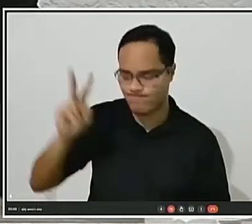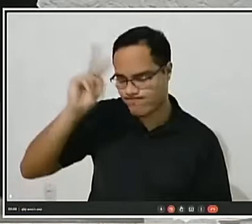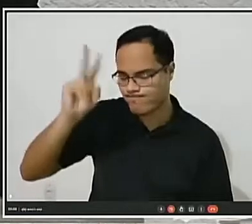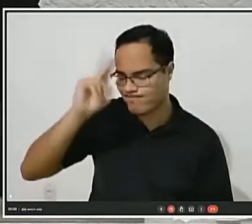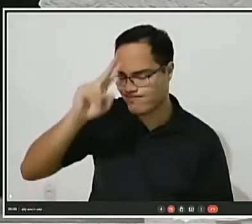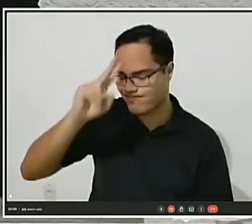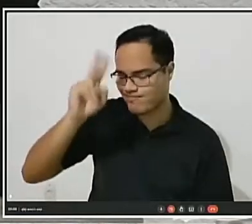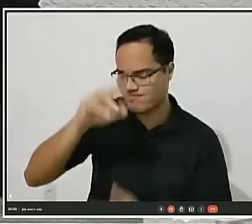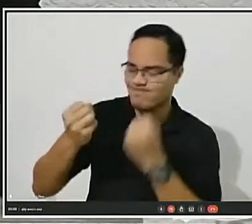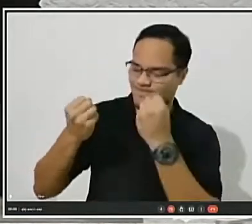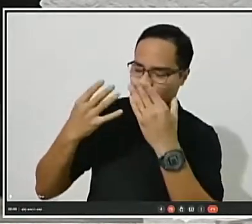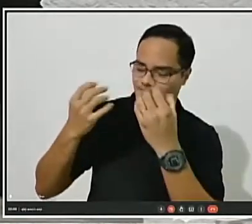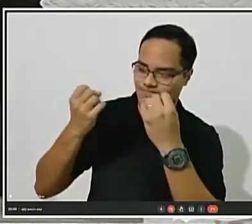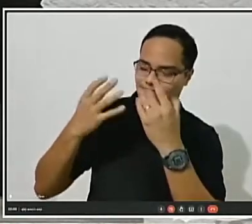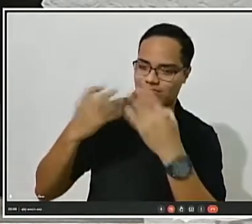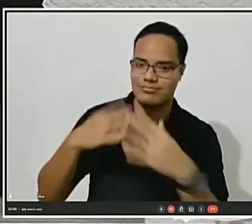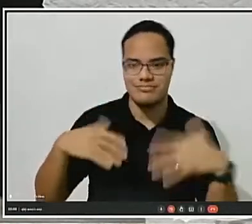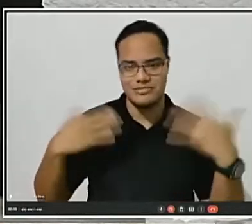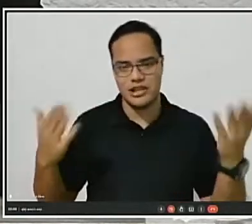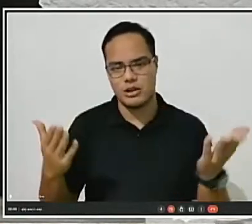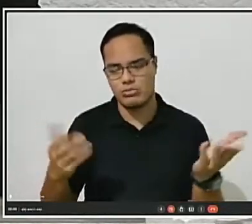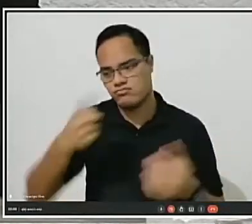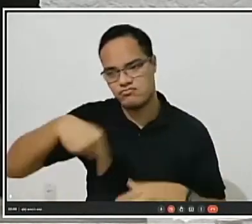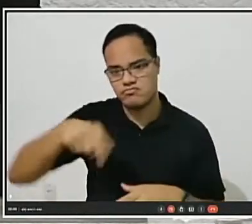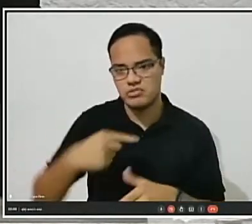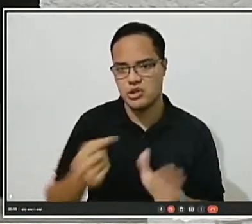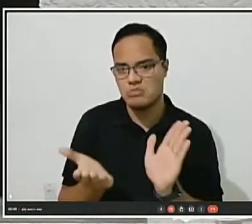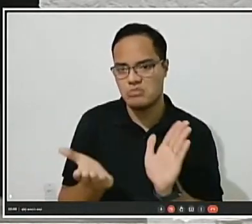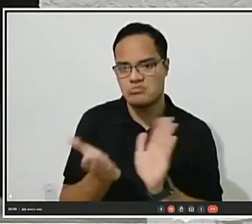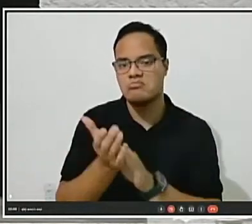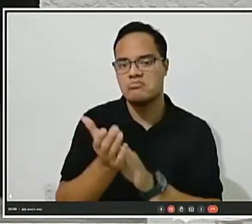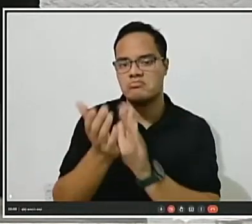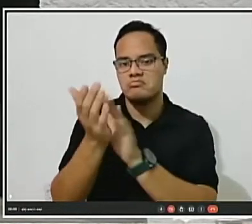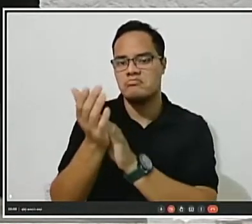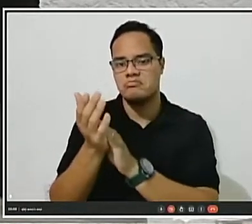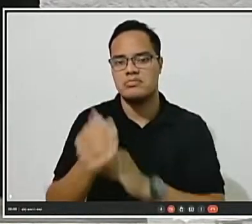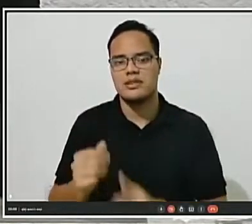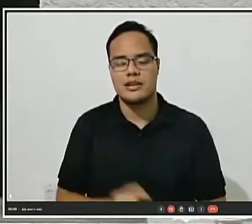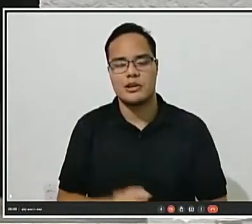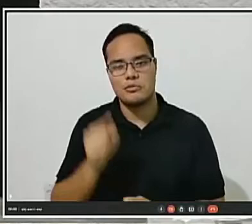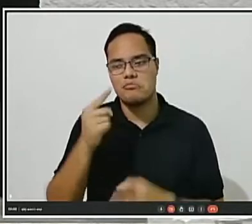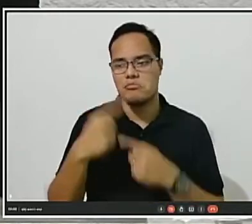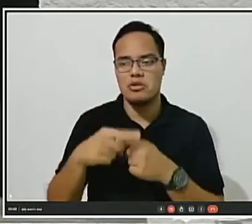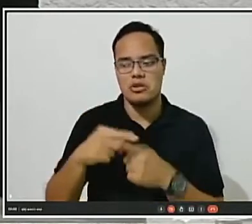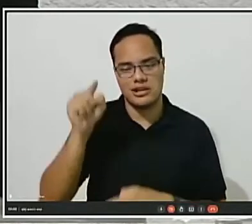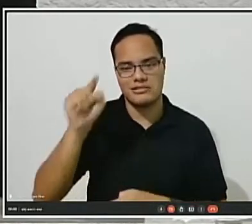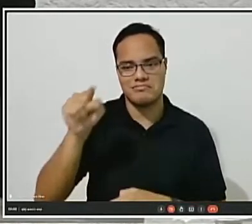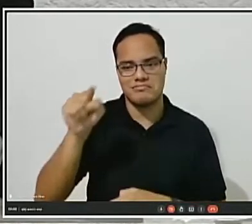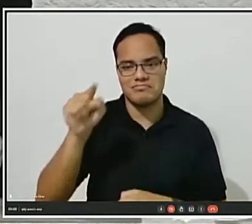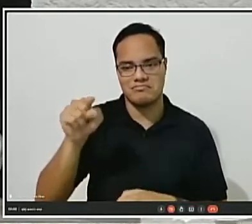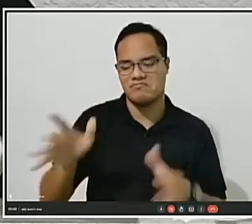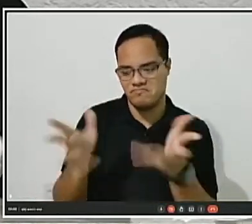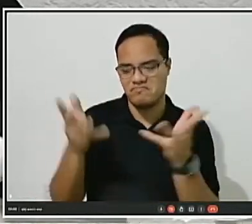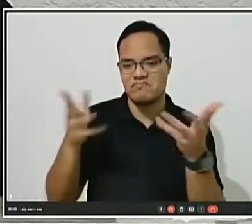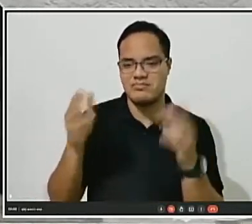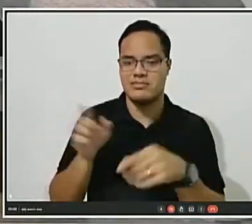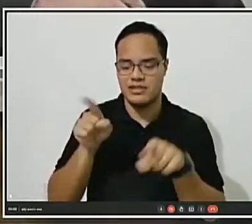justo que se faça essa homenagem póstuma, dando-se conhecimento da mesma à família enlutada.